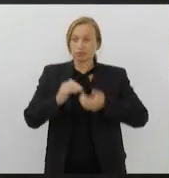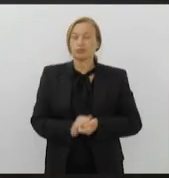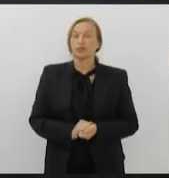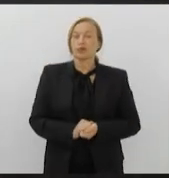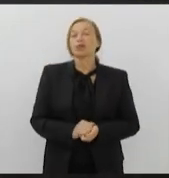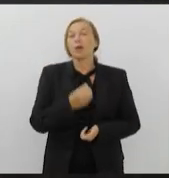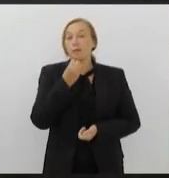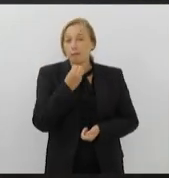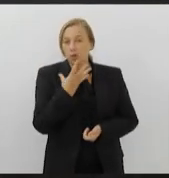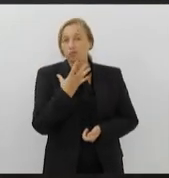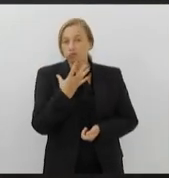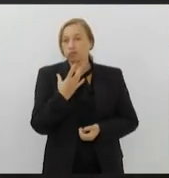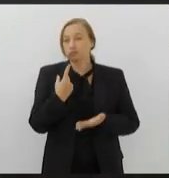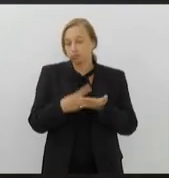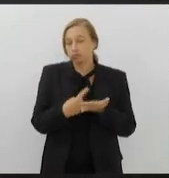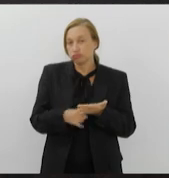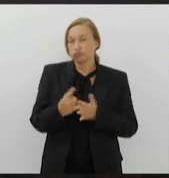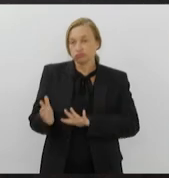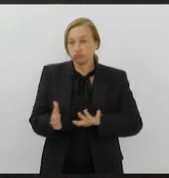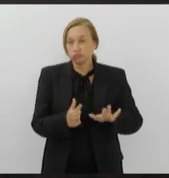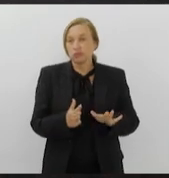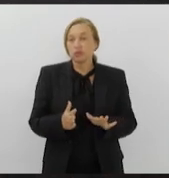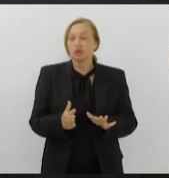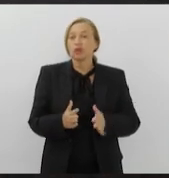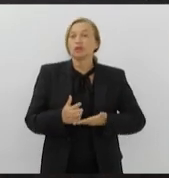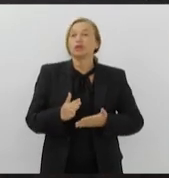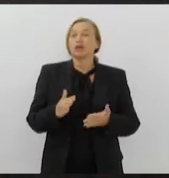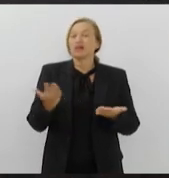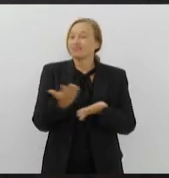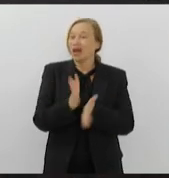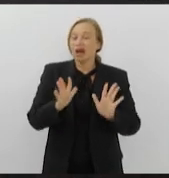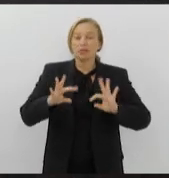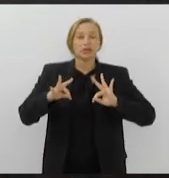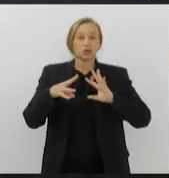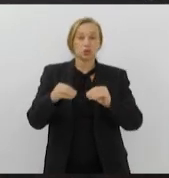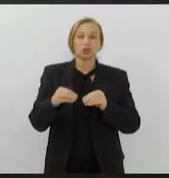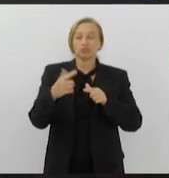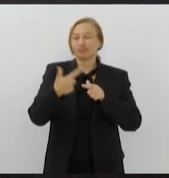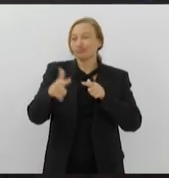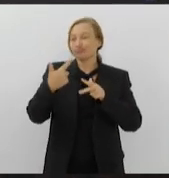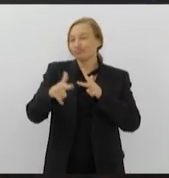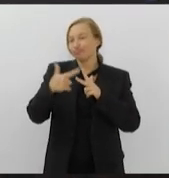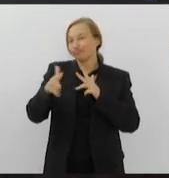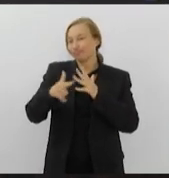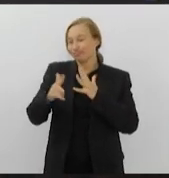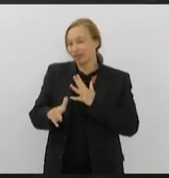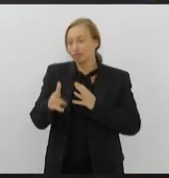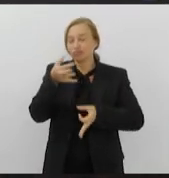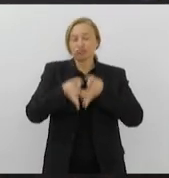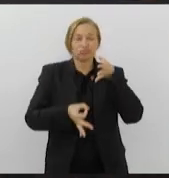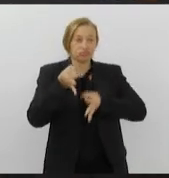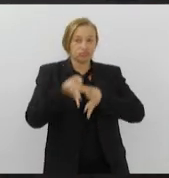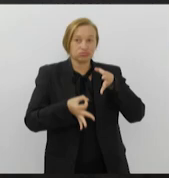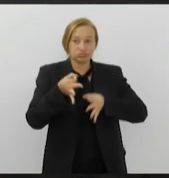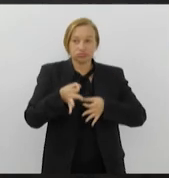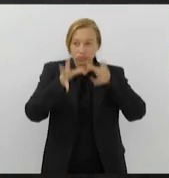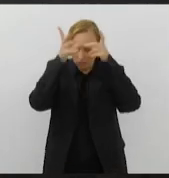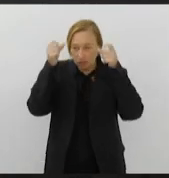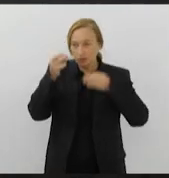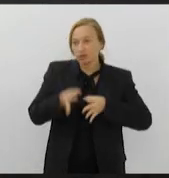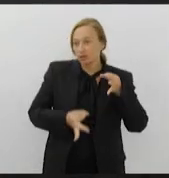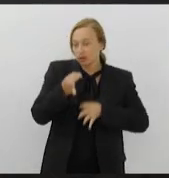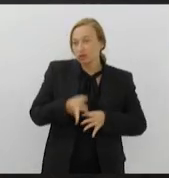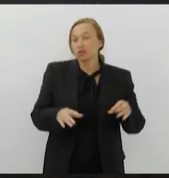seria o melhor dos sonhos. E aí acabe com todo o questionamento nos ditames judiciais e dos tribunais e acabe